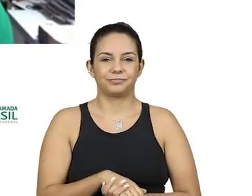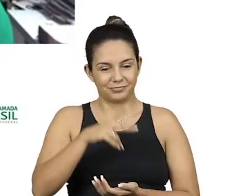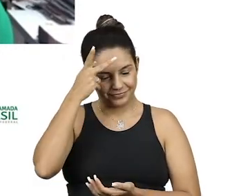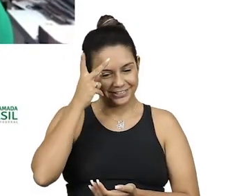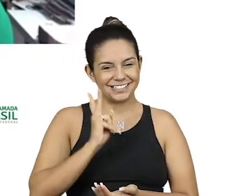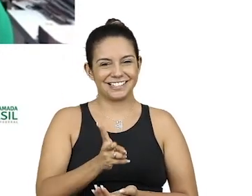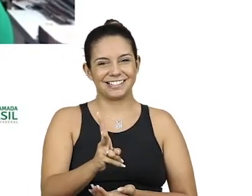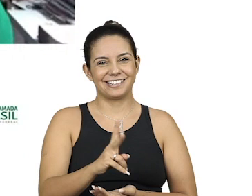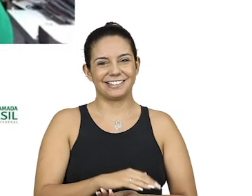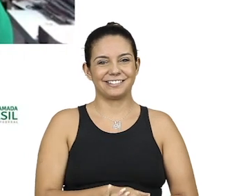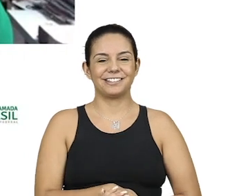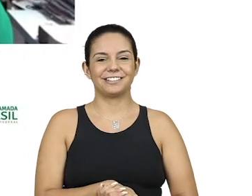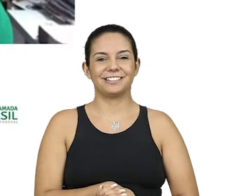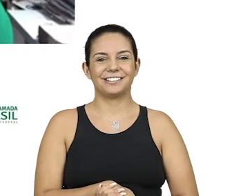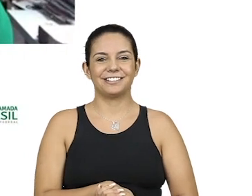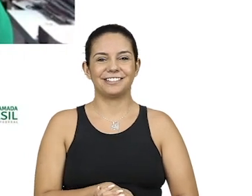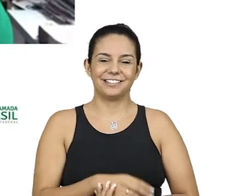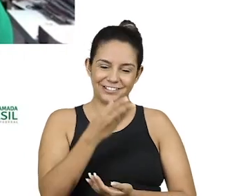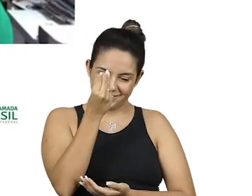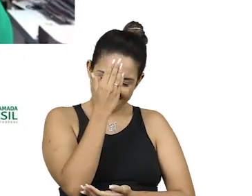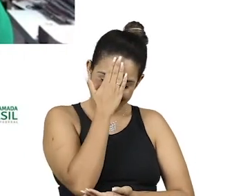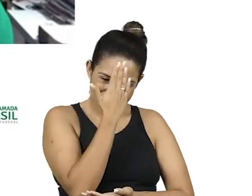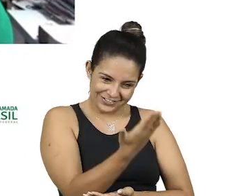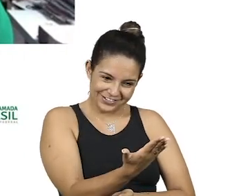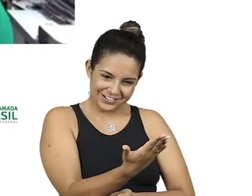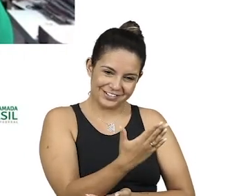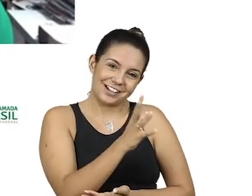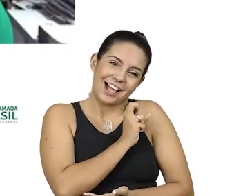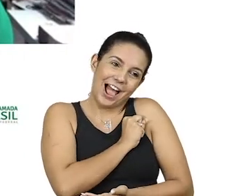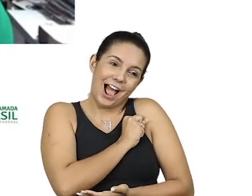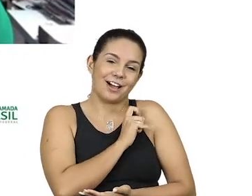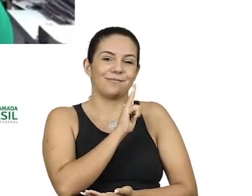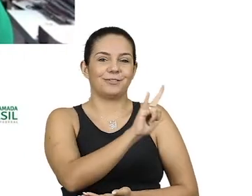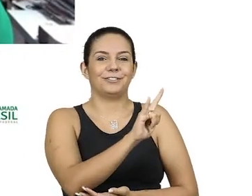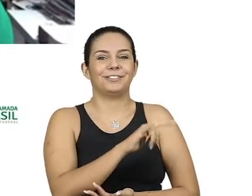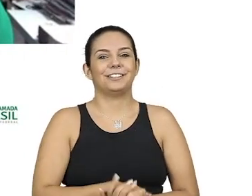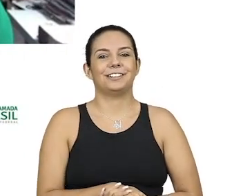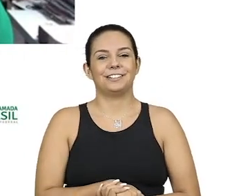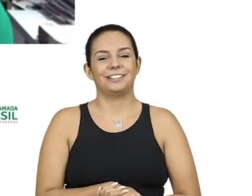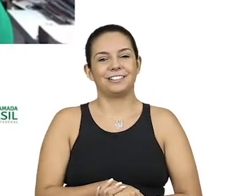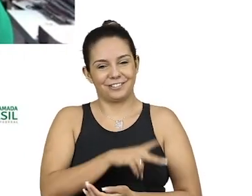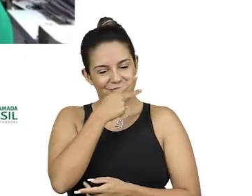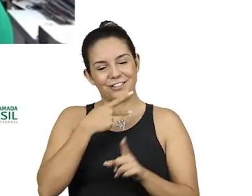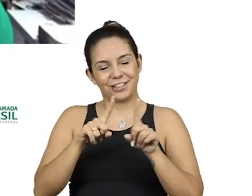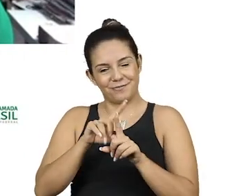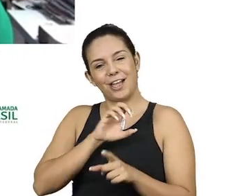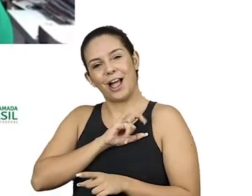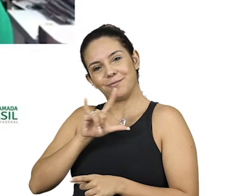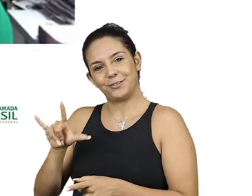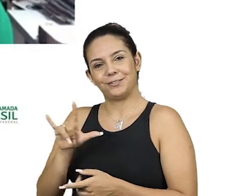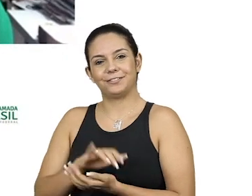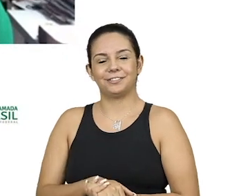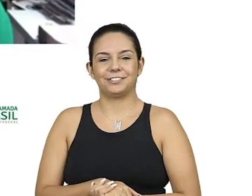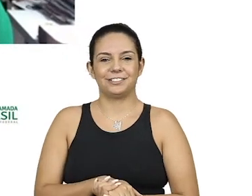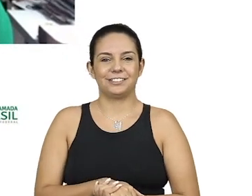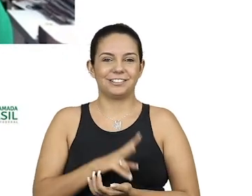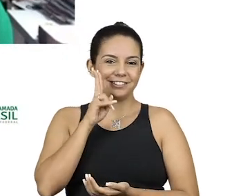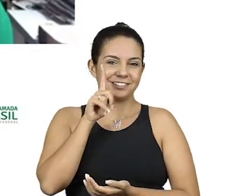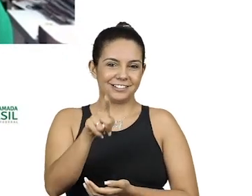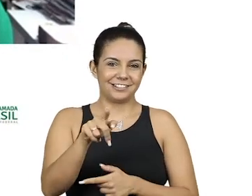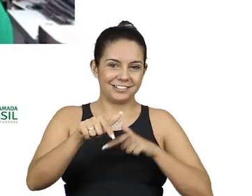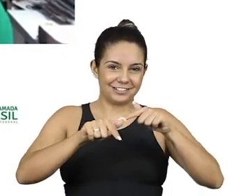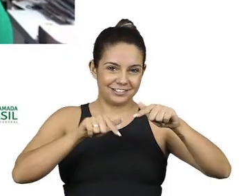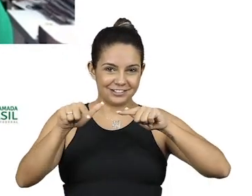para sempre. Muito obrigado, eu te amo. Eu também. Eu estou vendo